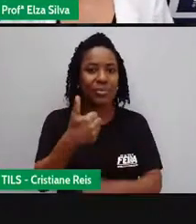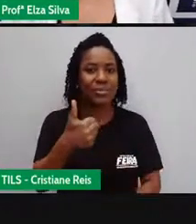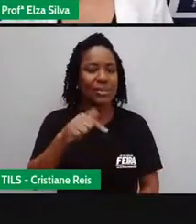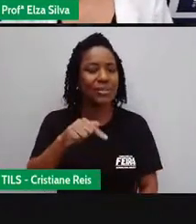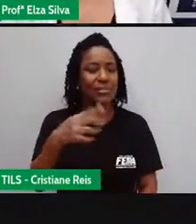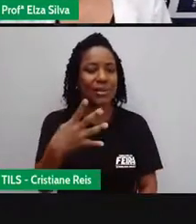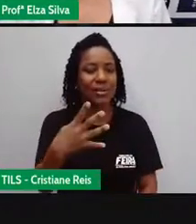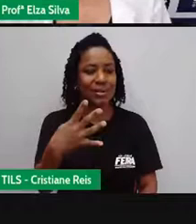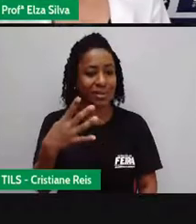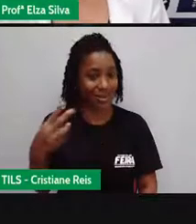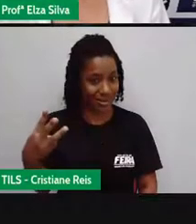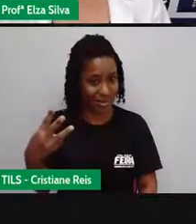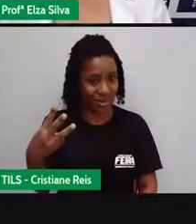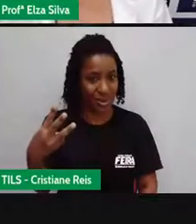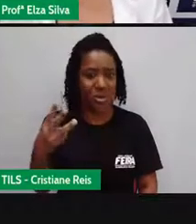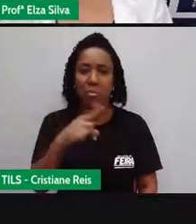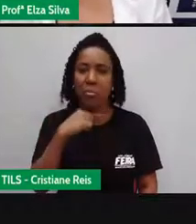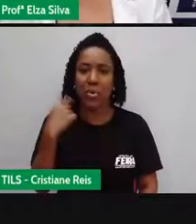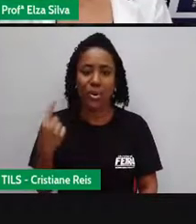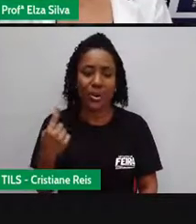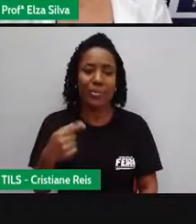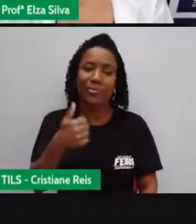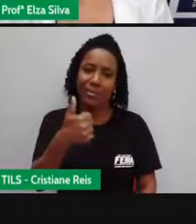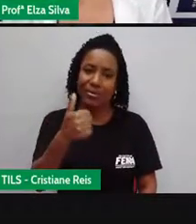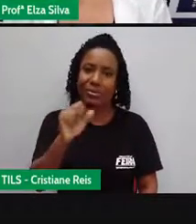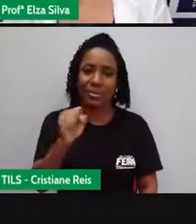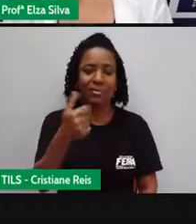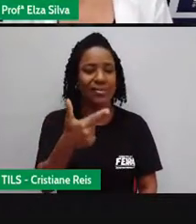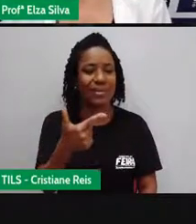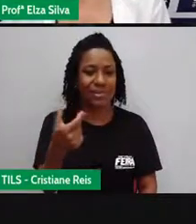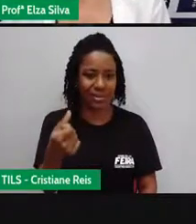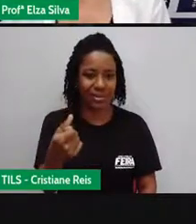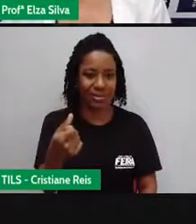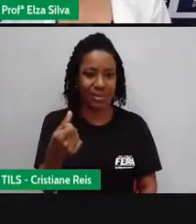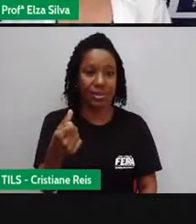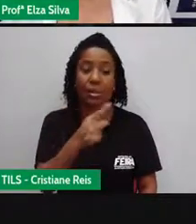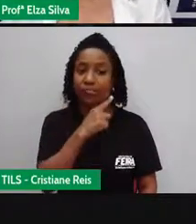1743, e faleceu em 1826, em